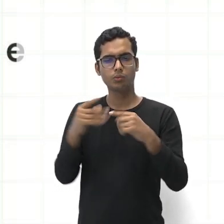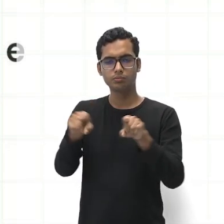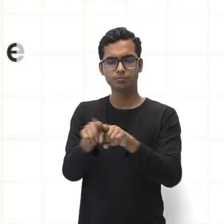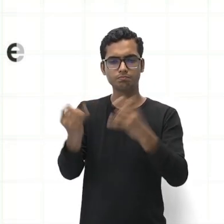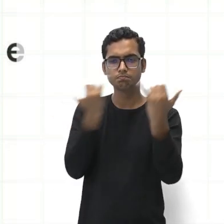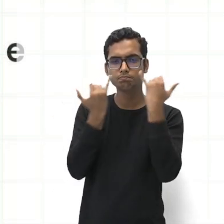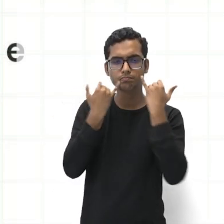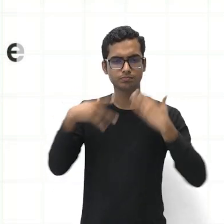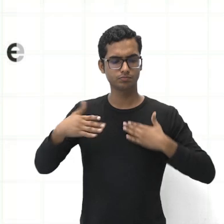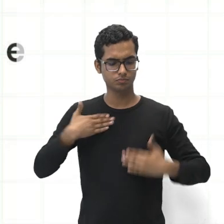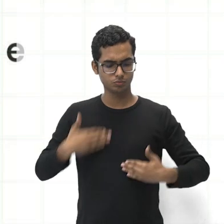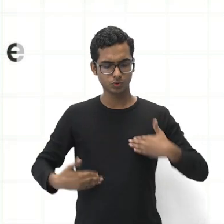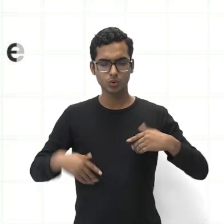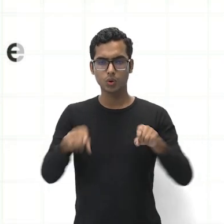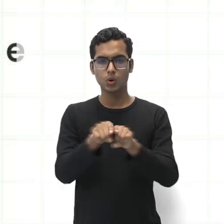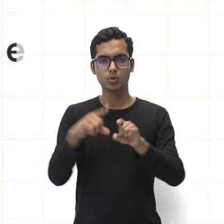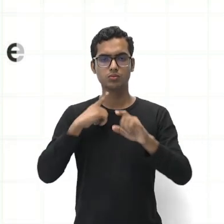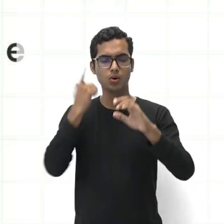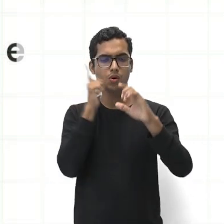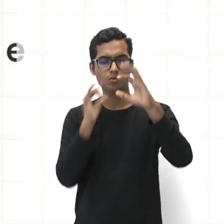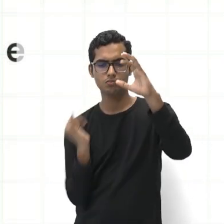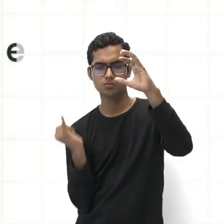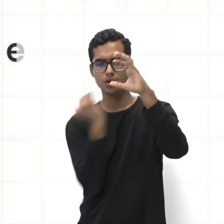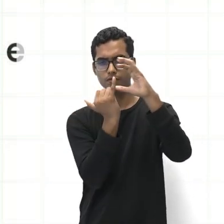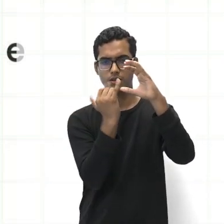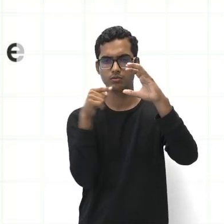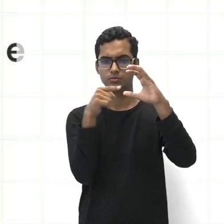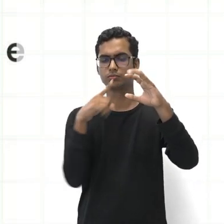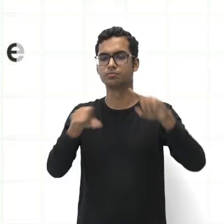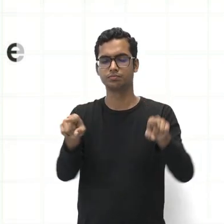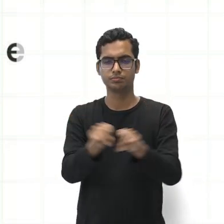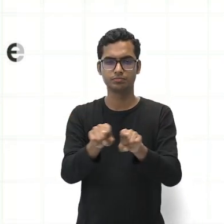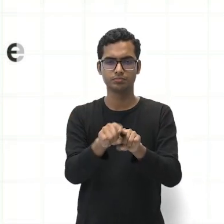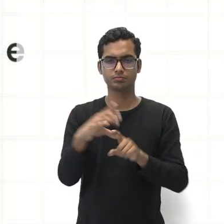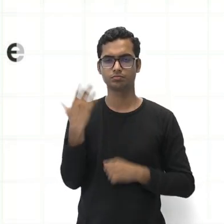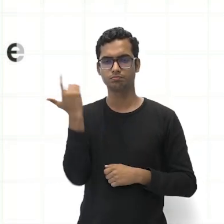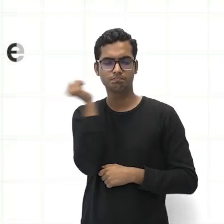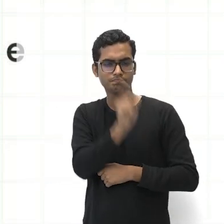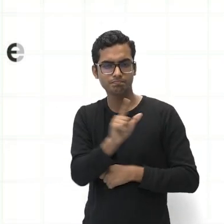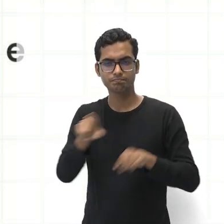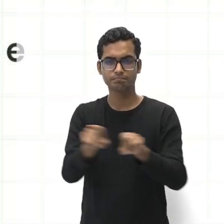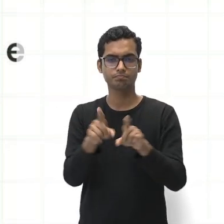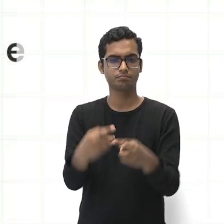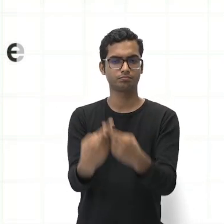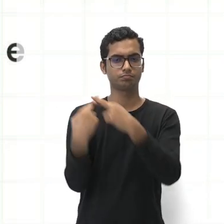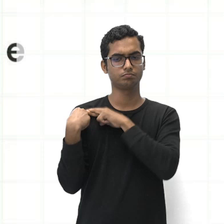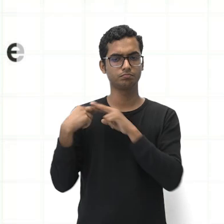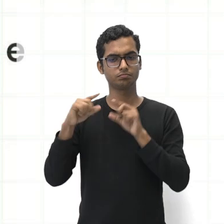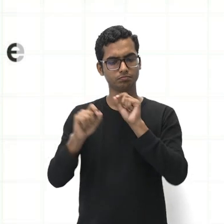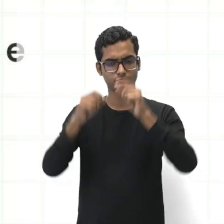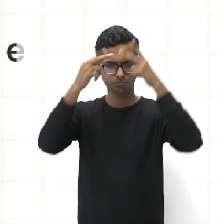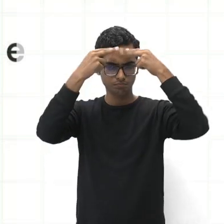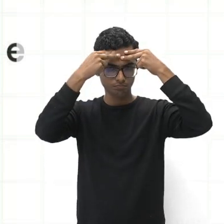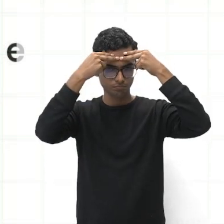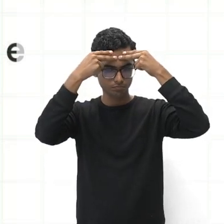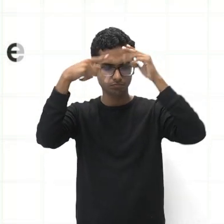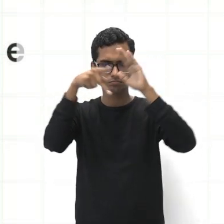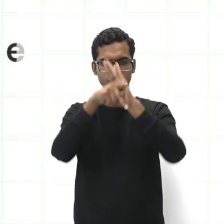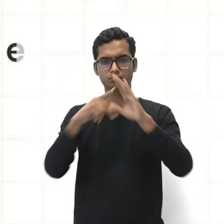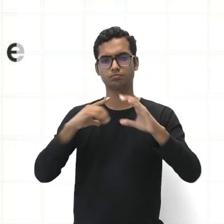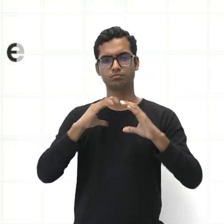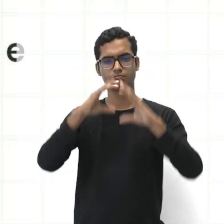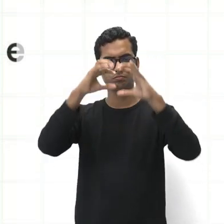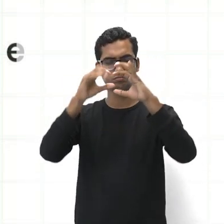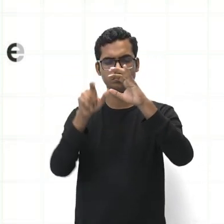informações ao sistema nervoso central. Ele também é responsável por transmitir sinais do sistema